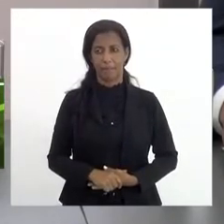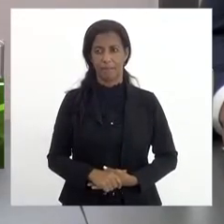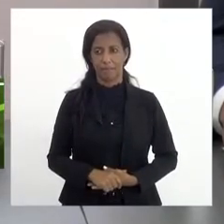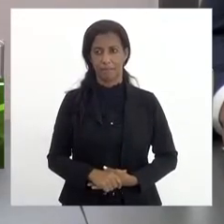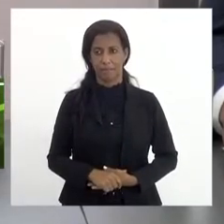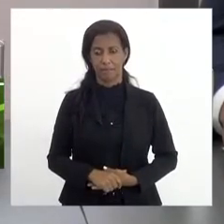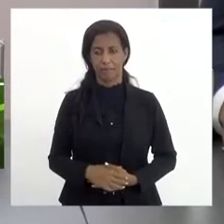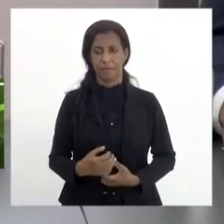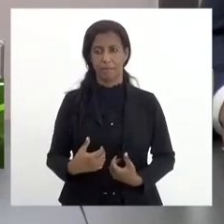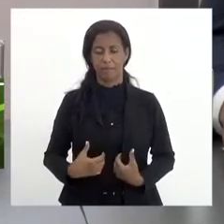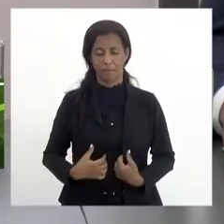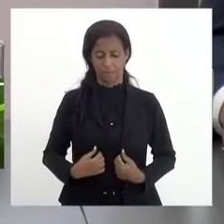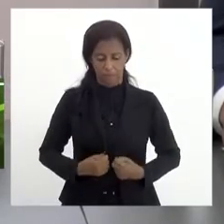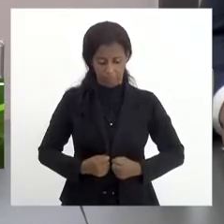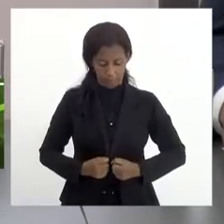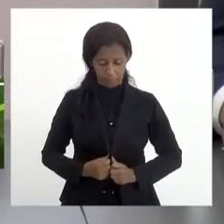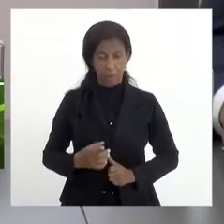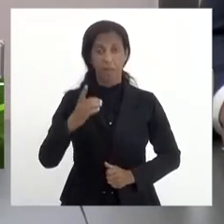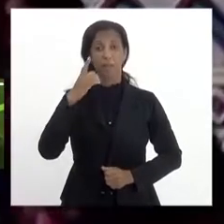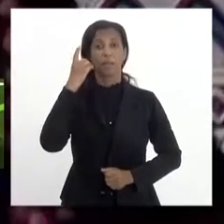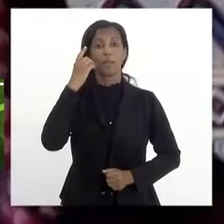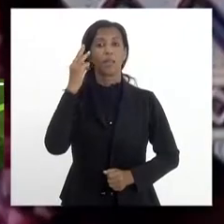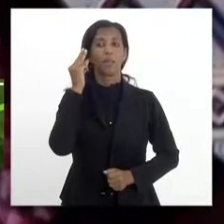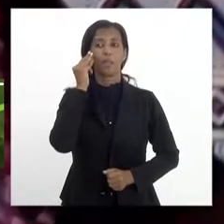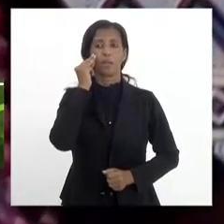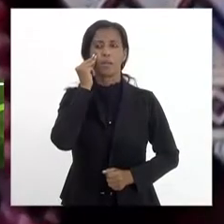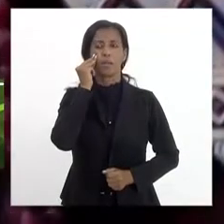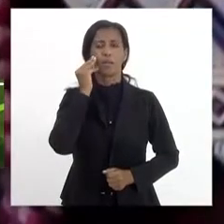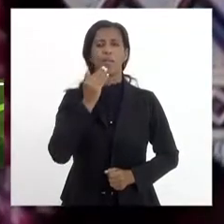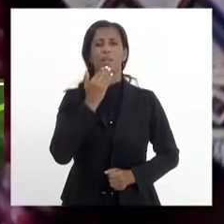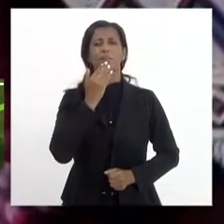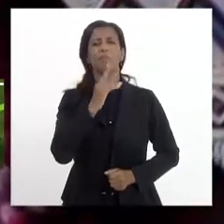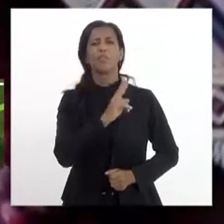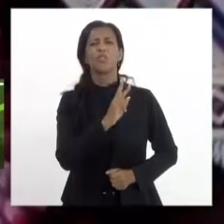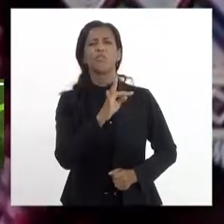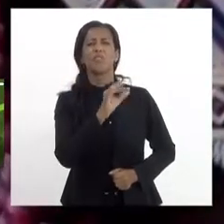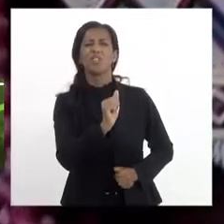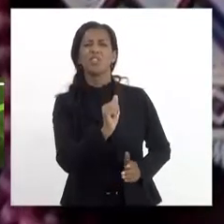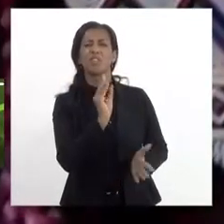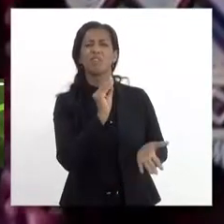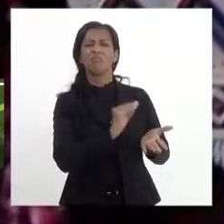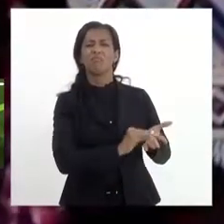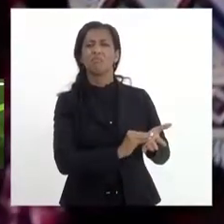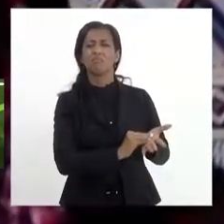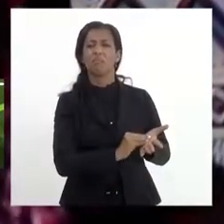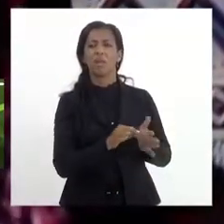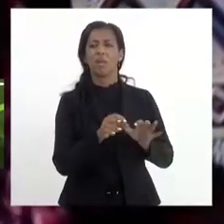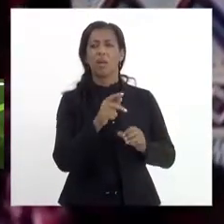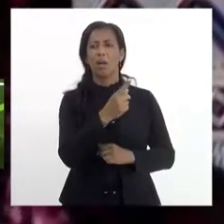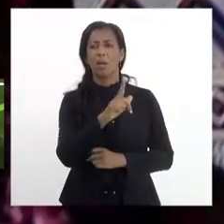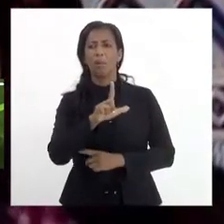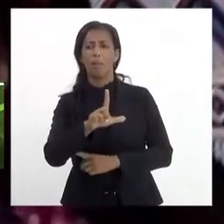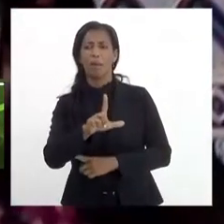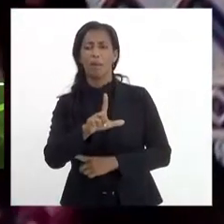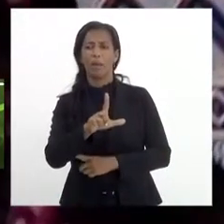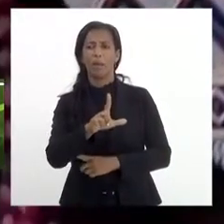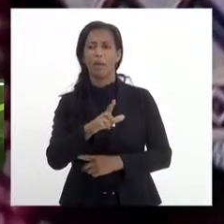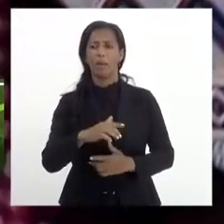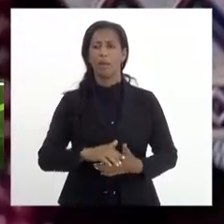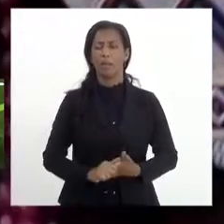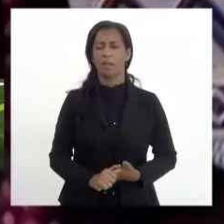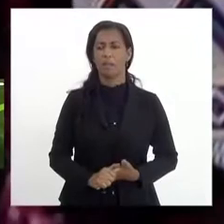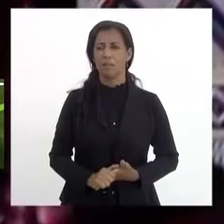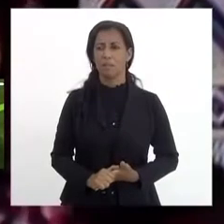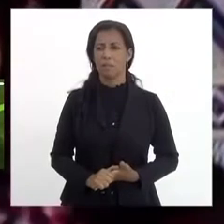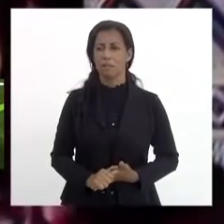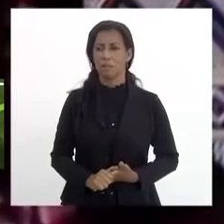Presidente. Deputada Mônica, com a palavra. Gostaria de pedir vistas a esse projeto. Inclusive, estava discutindo com a deputada Célia ontem, não sei se ela está